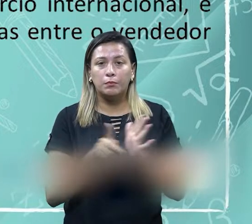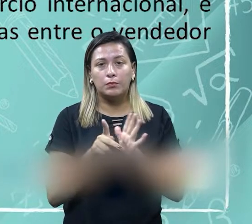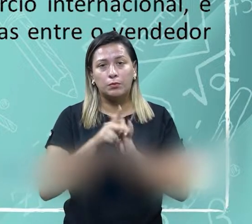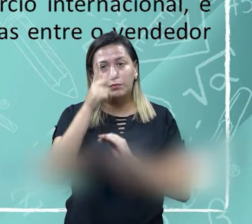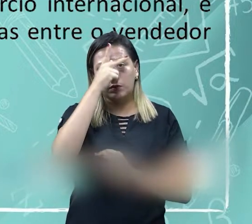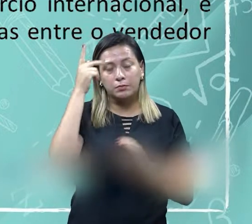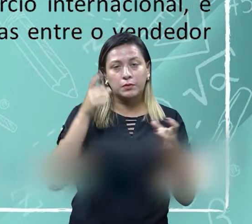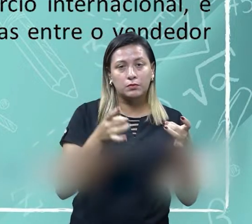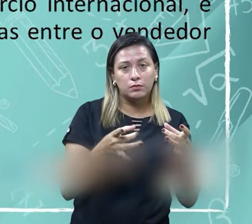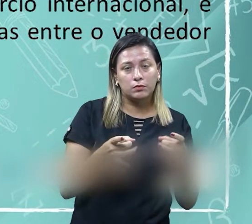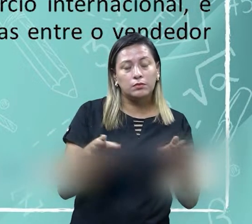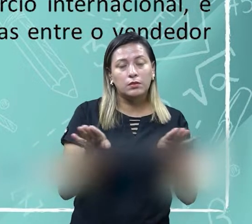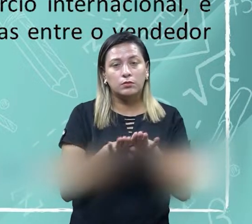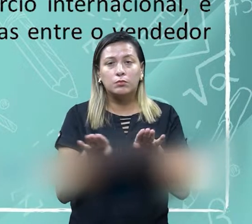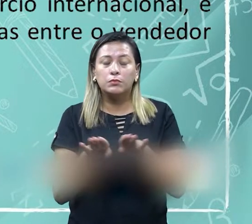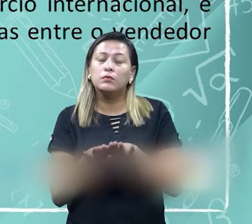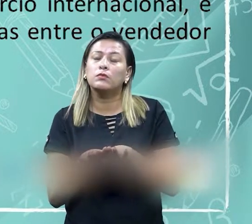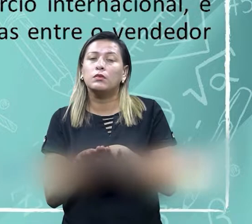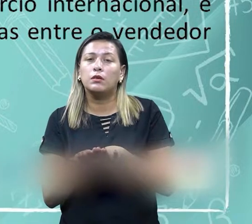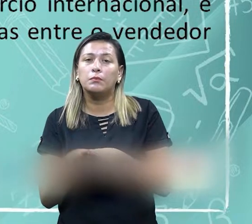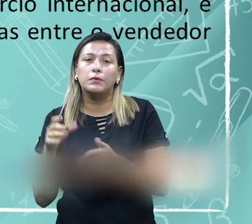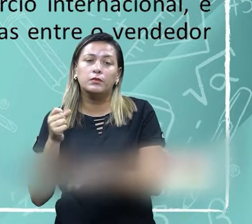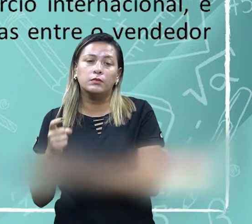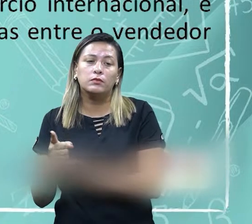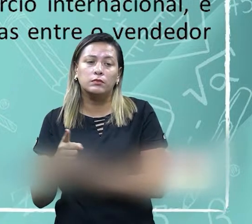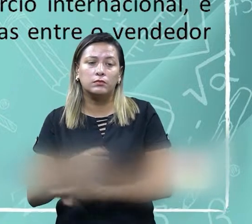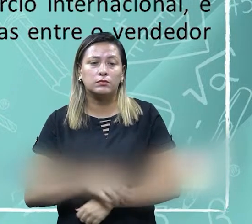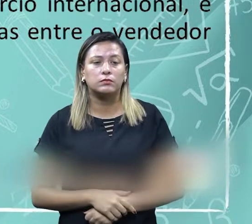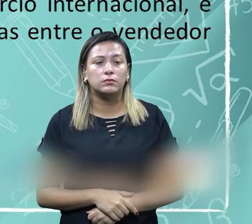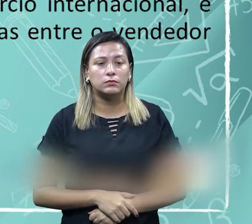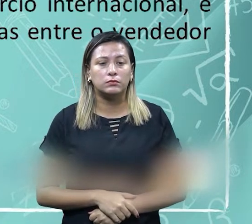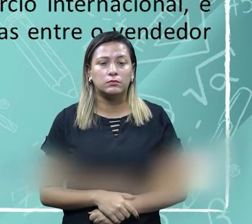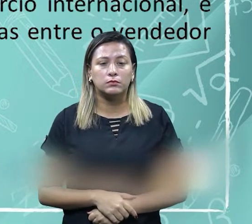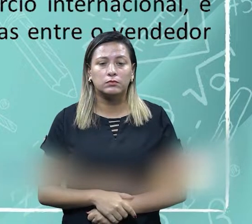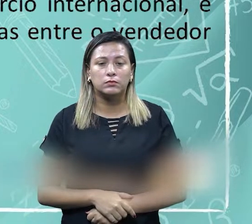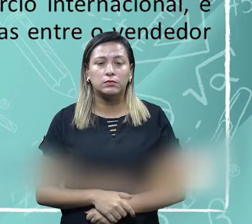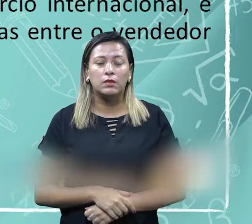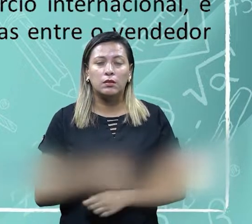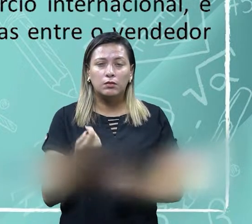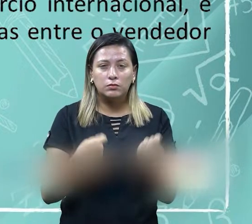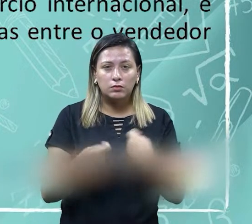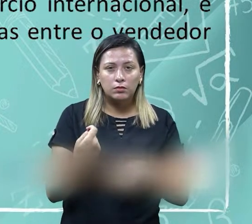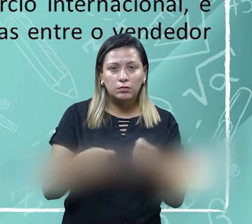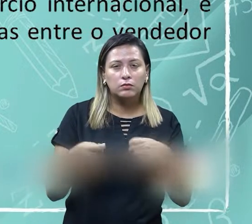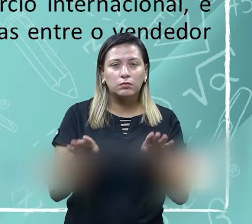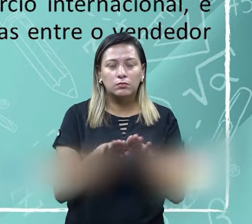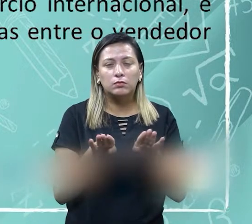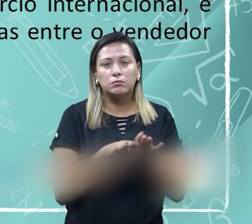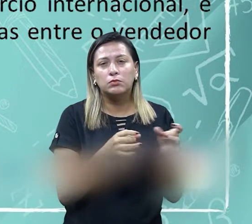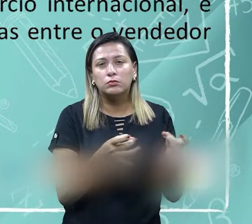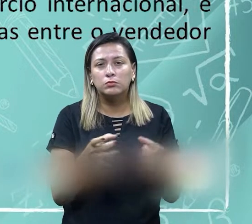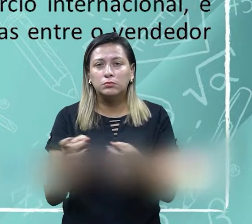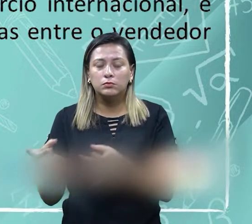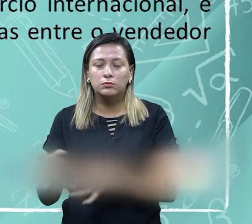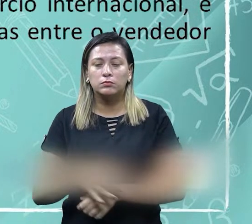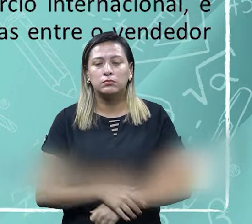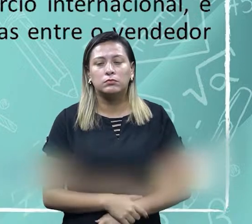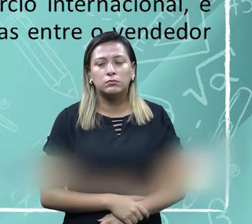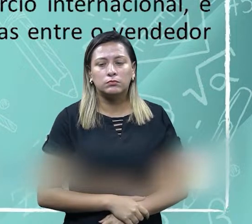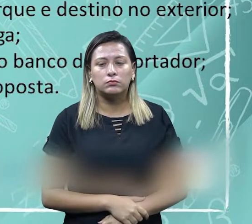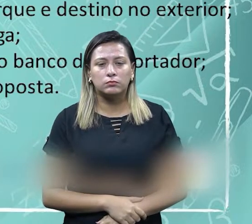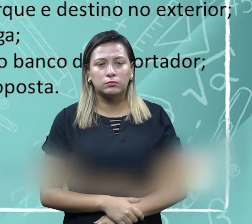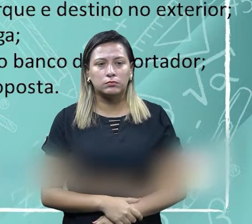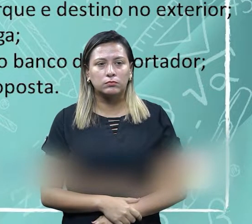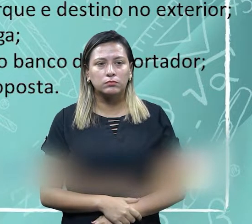vendedor como do comprador, tá certo? É uma fatura de negociação e de comércio, tá bom?